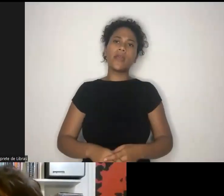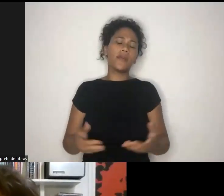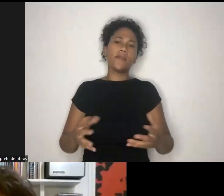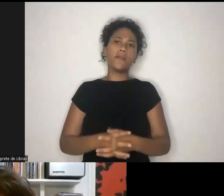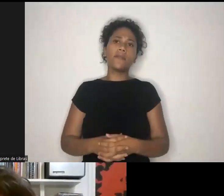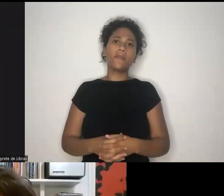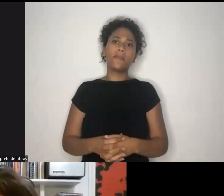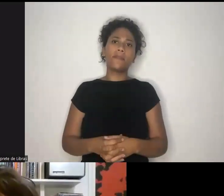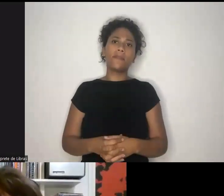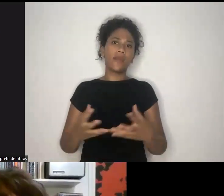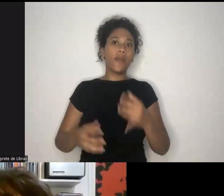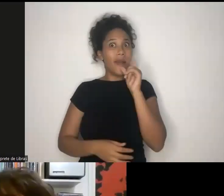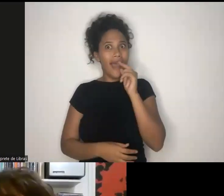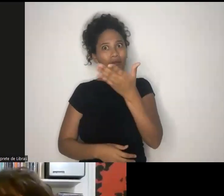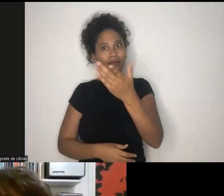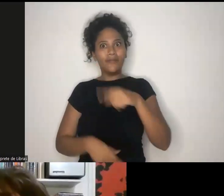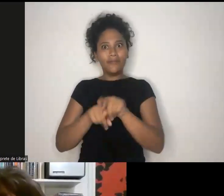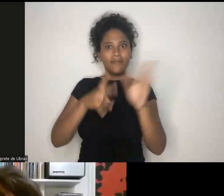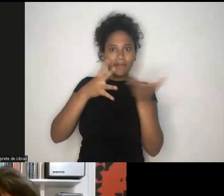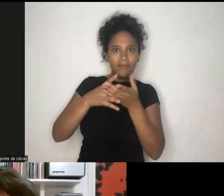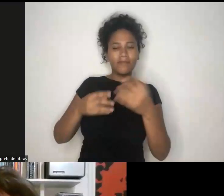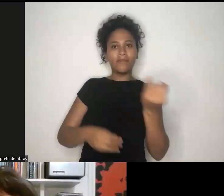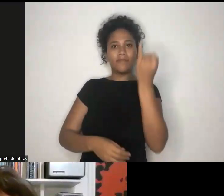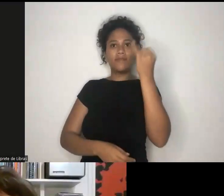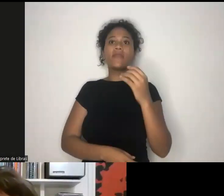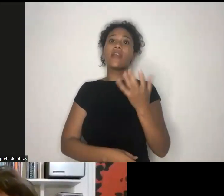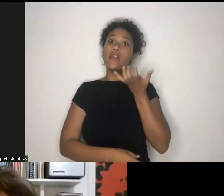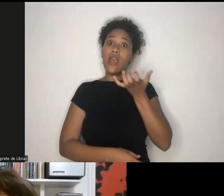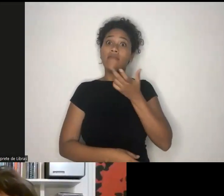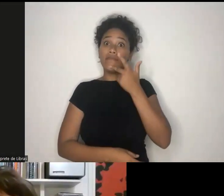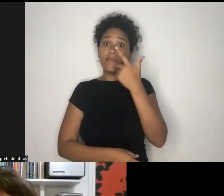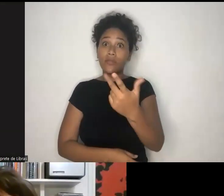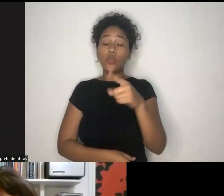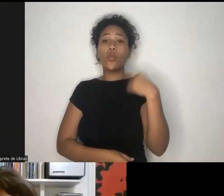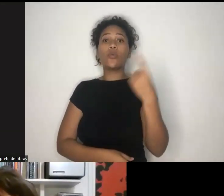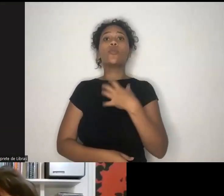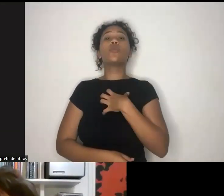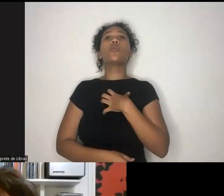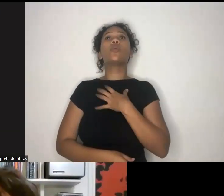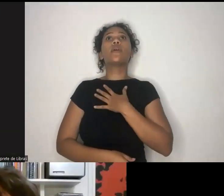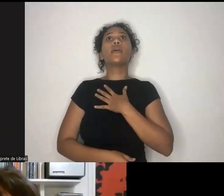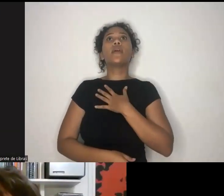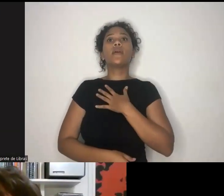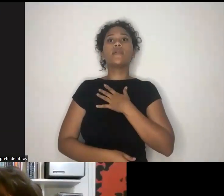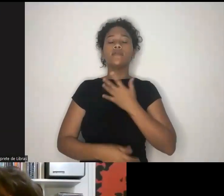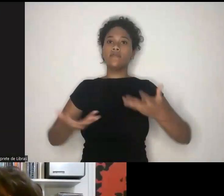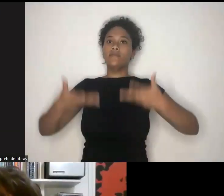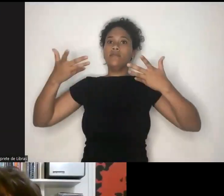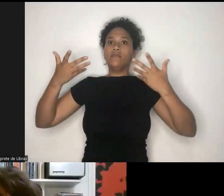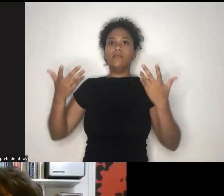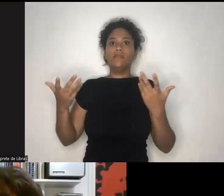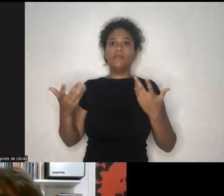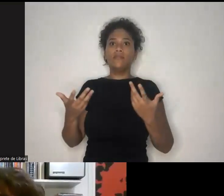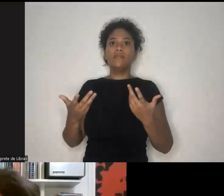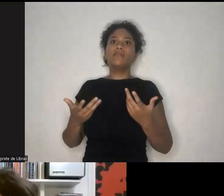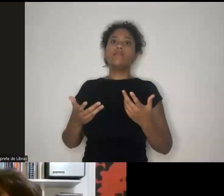você viu uma água queria te dizer que tá todo mundo muito inspirado e muito nutrido